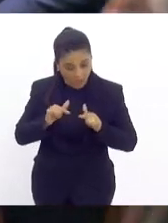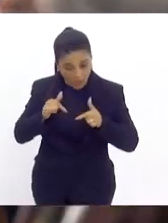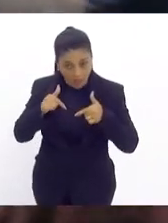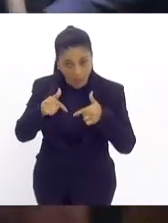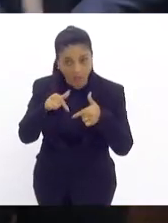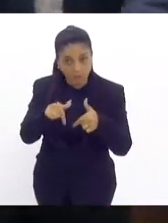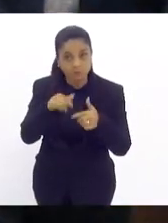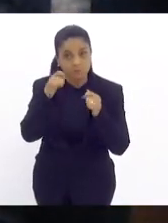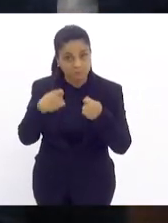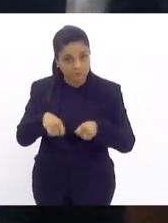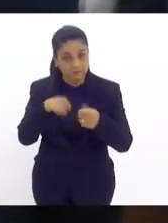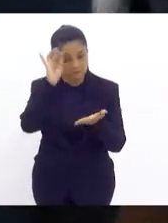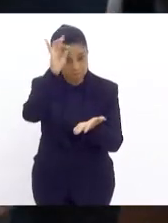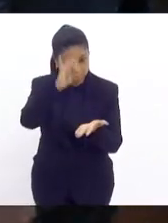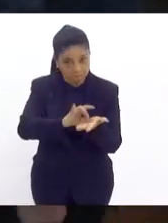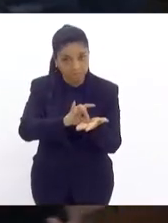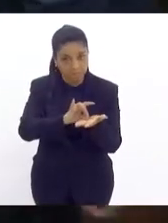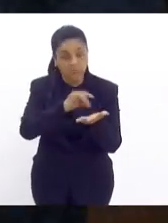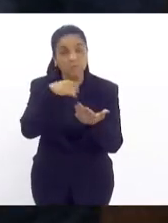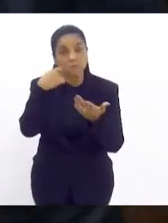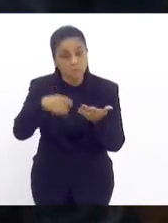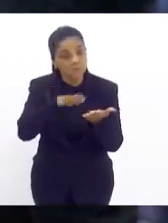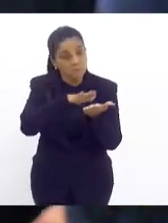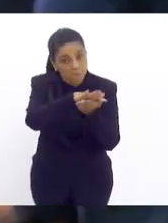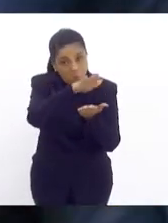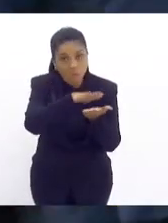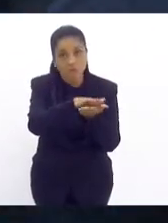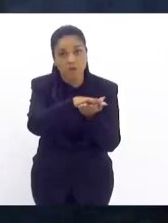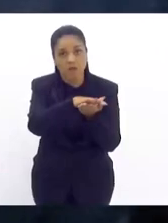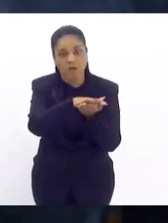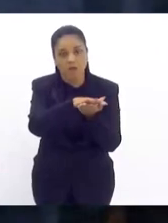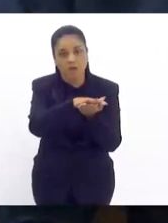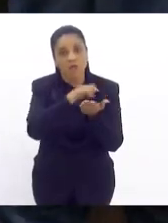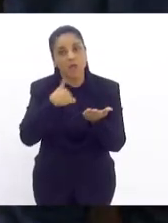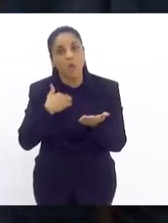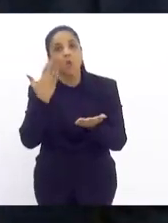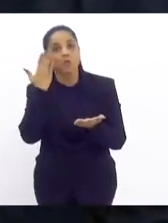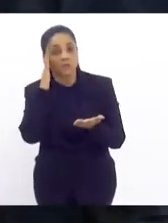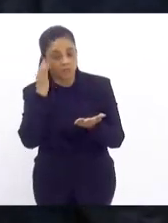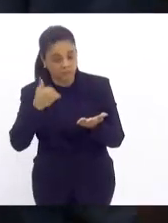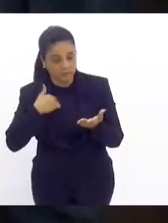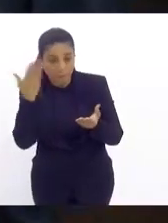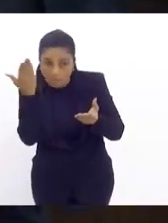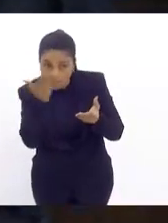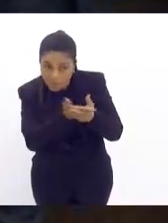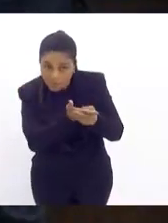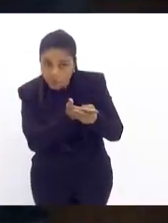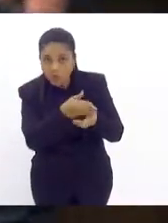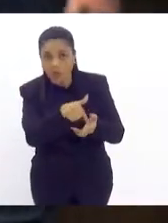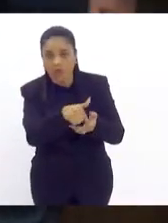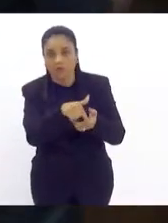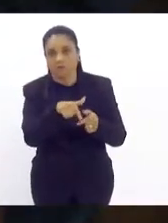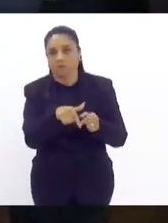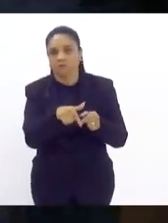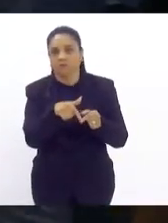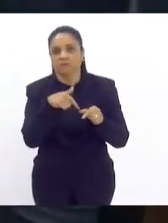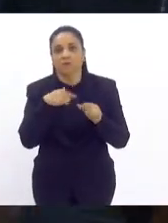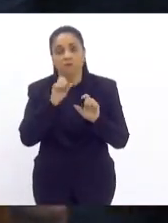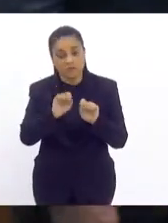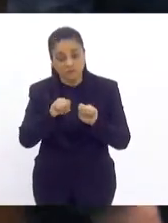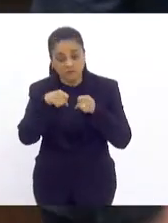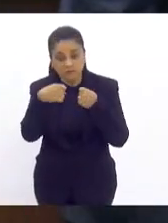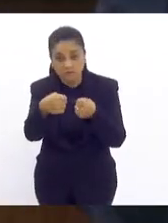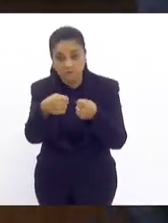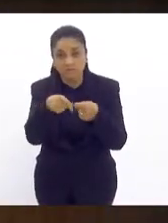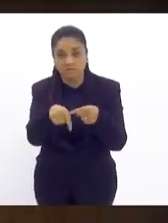para ter formalidade ele precisa ser publicado eu entendi que era ser protocolado Quando foi colocar em funcionamento a frente parlamentar em defesa do